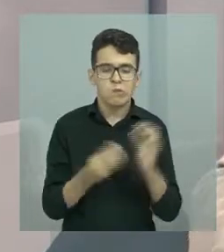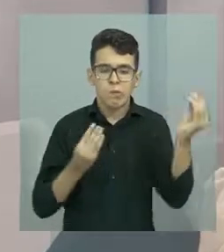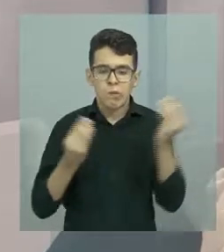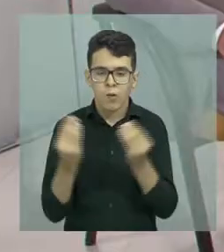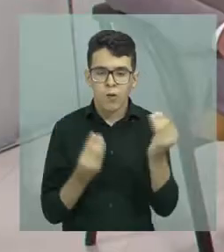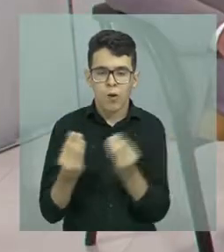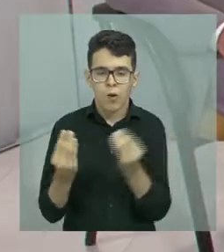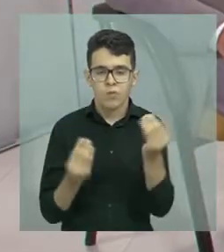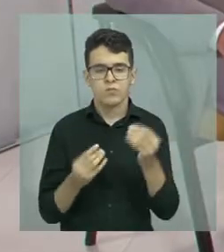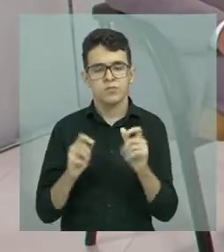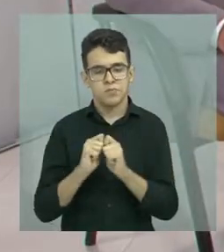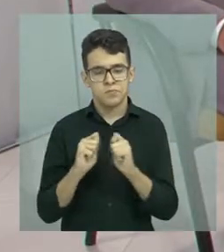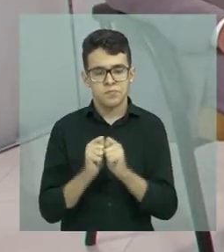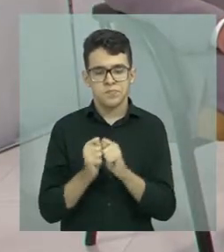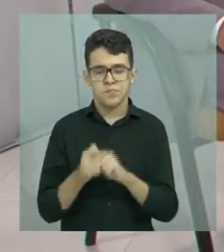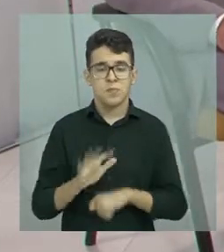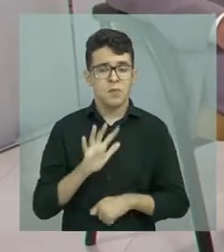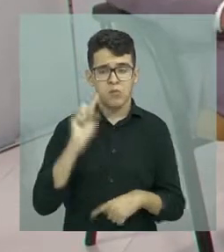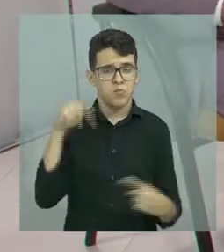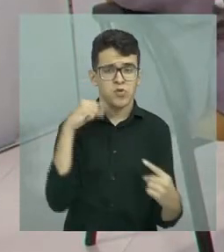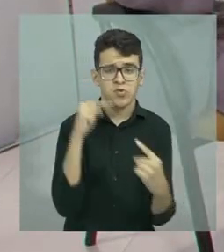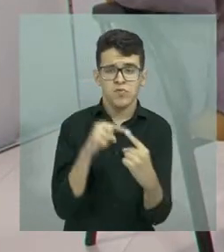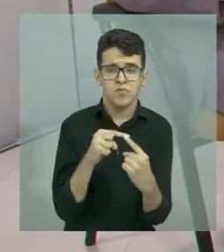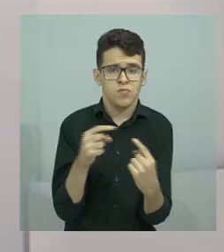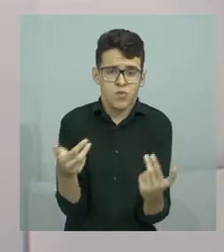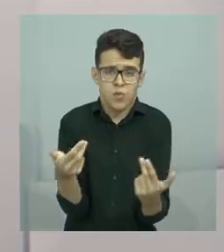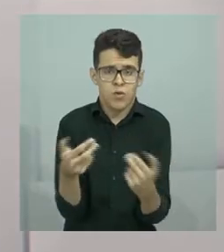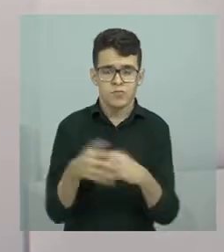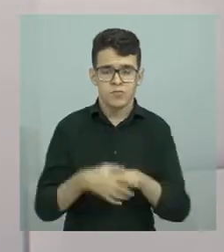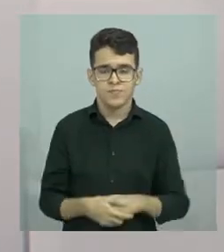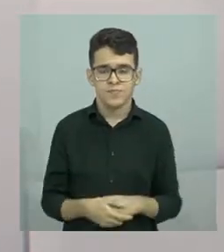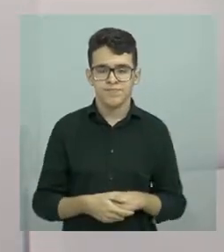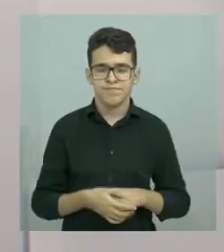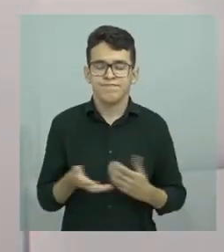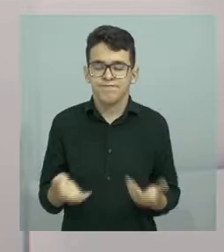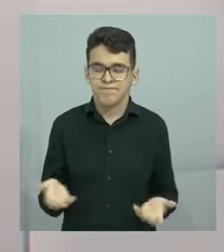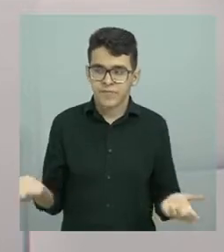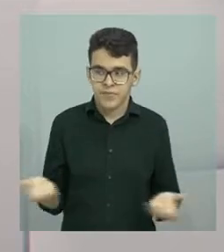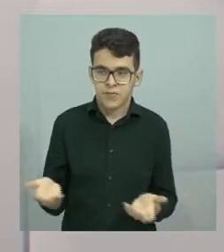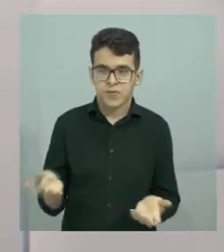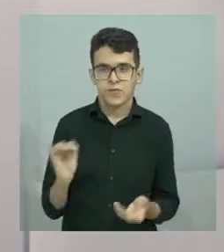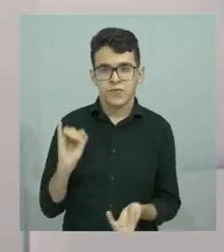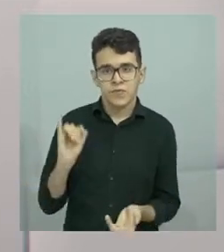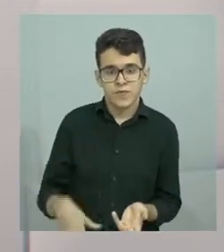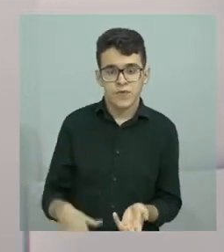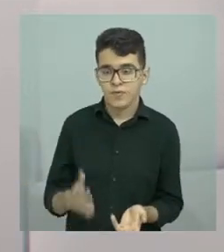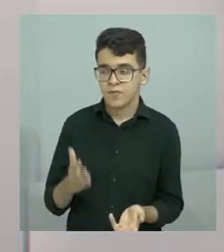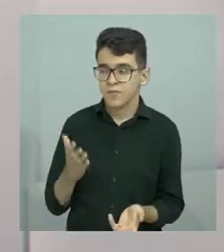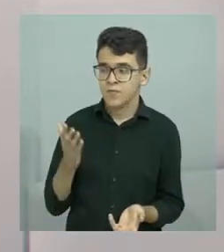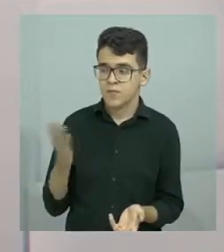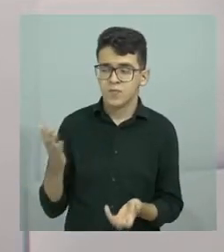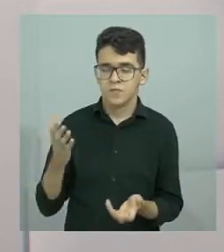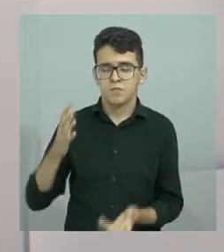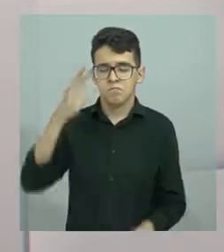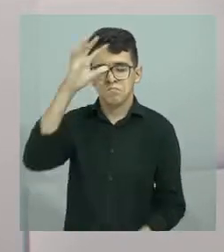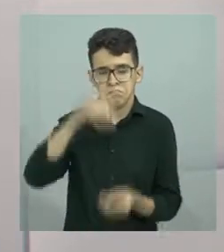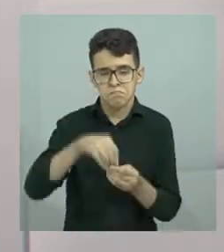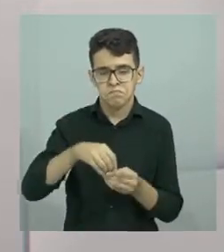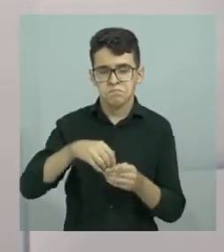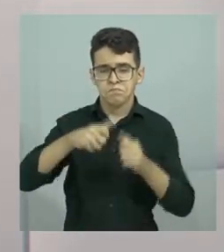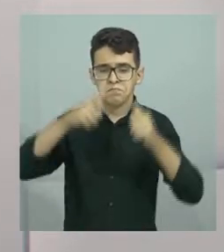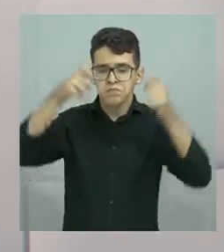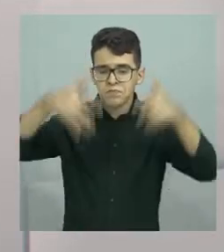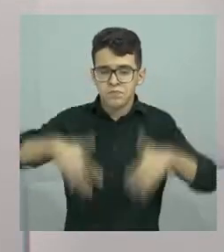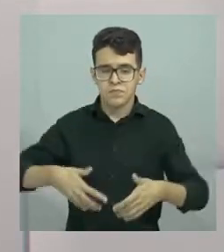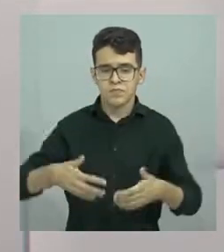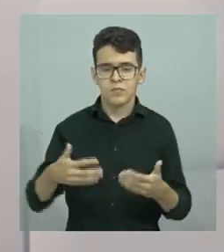refere a demandas da população. Muito bem, nós estamos chegando no final do programa. Eu gostaria que você sintetizasse, né, toda